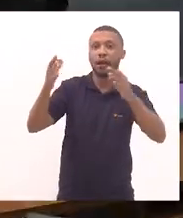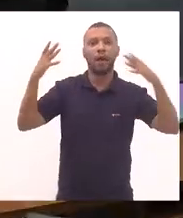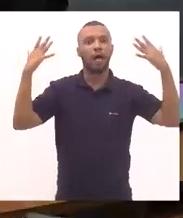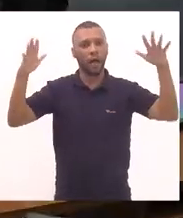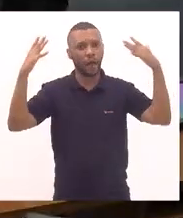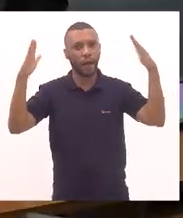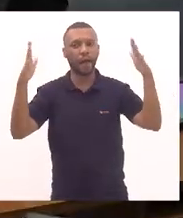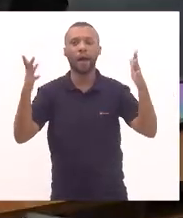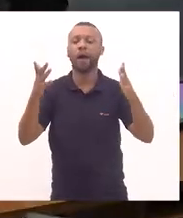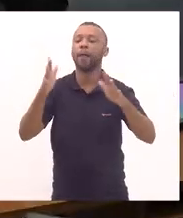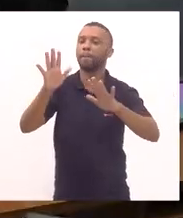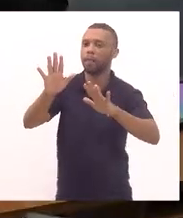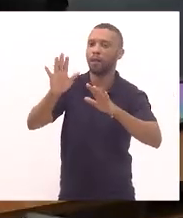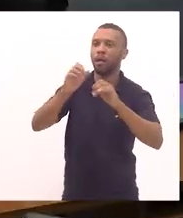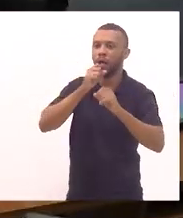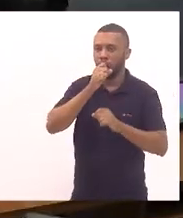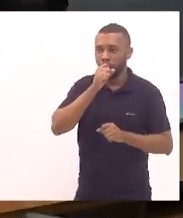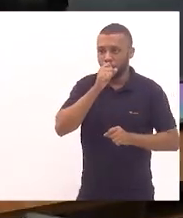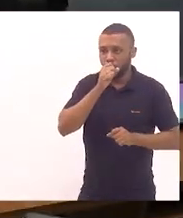Presidente,